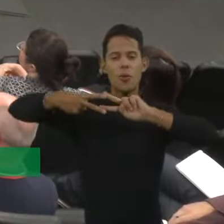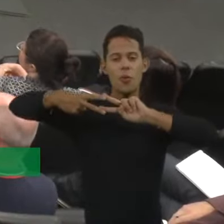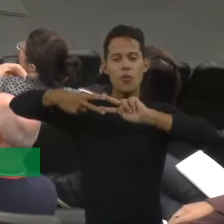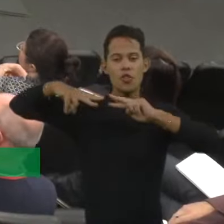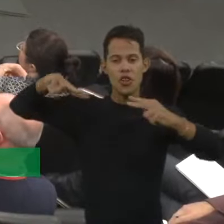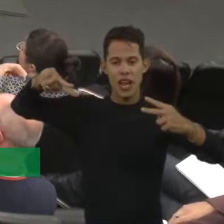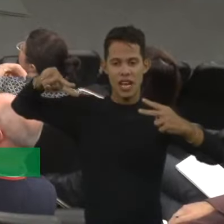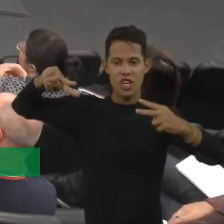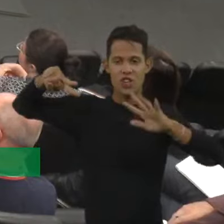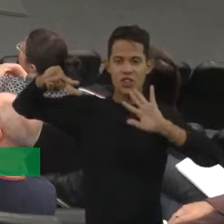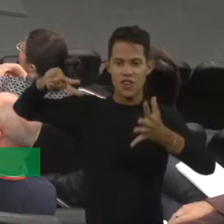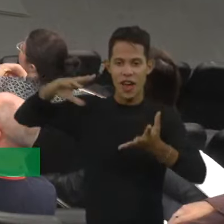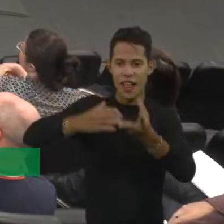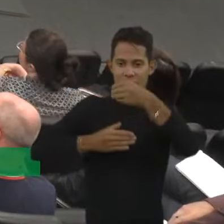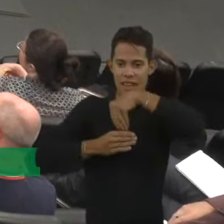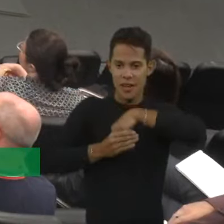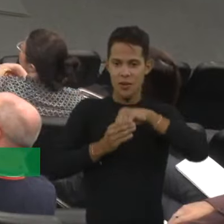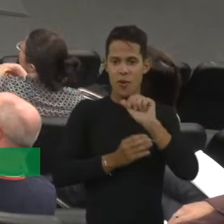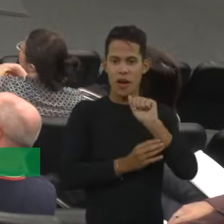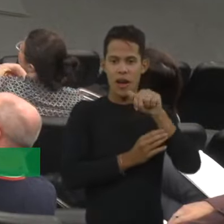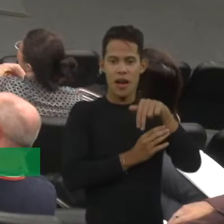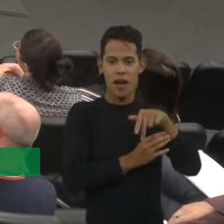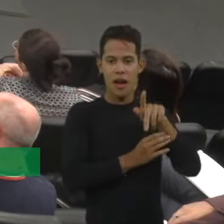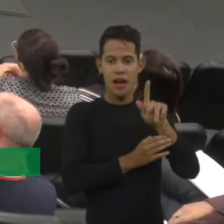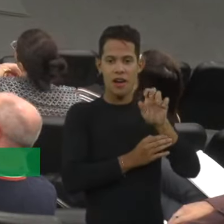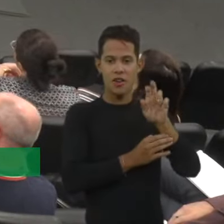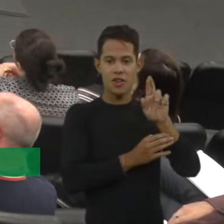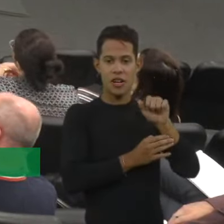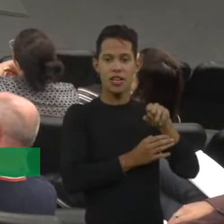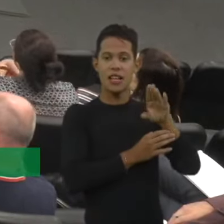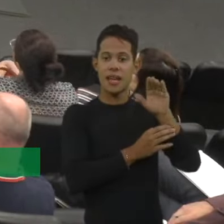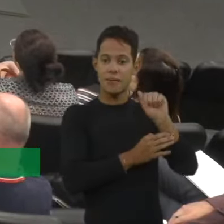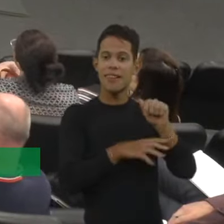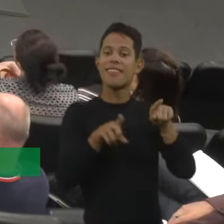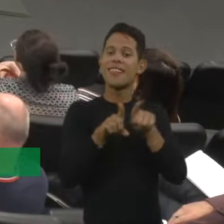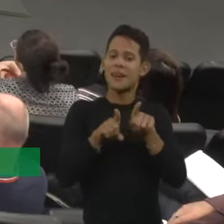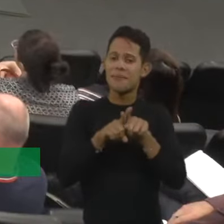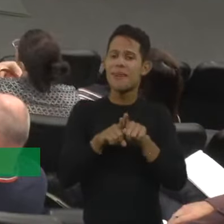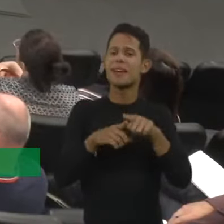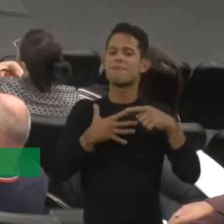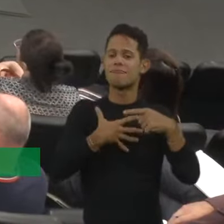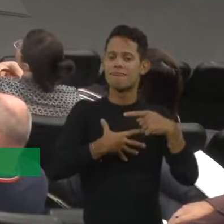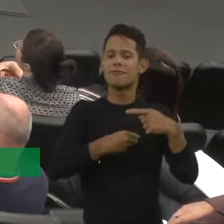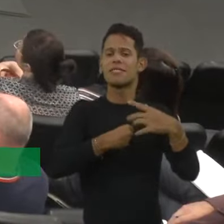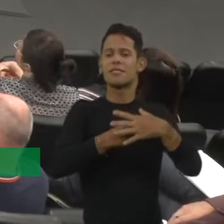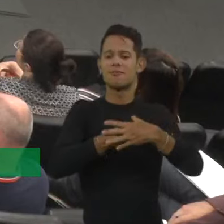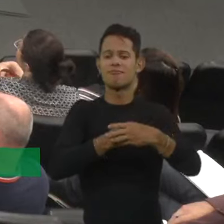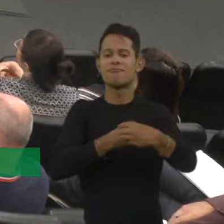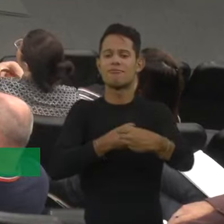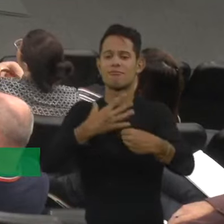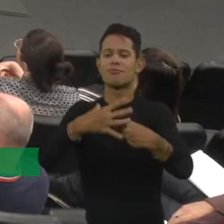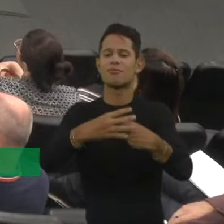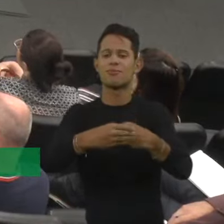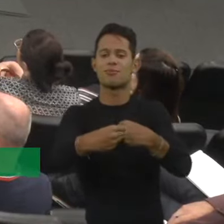angedema hereditário transmitir para os seus herdeiros, né, para os seus filhos.